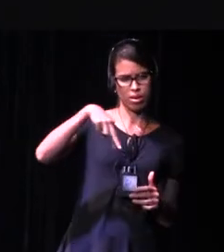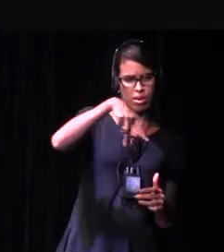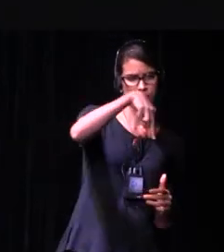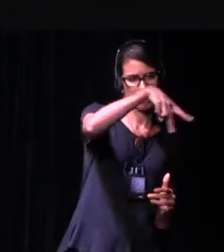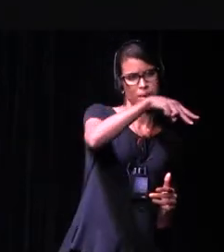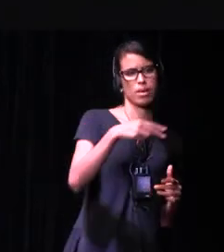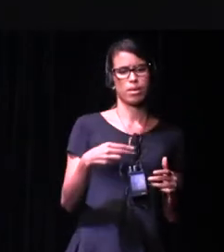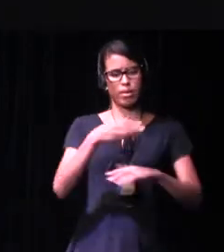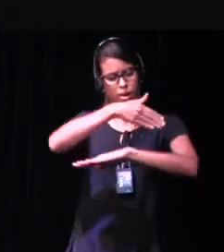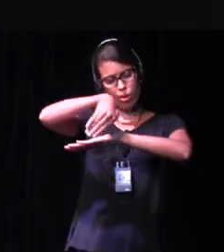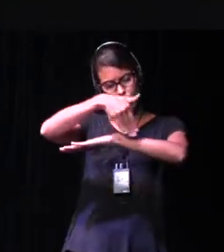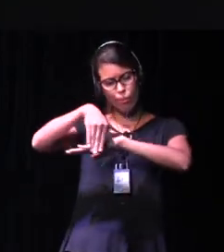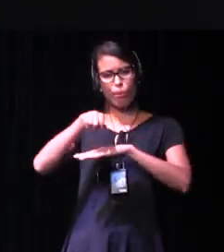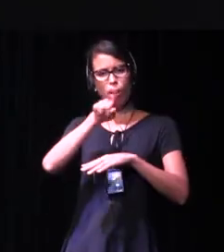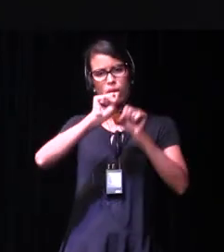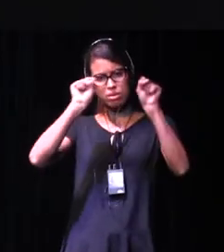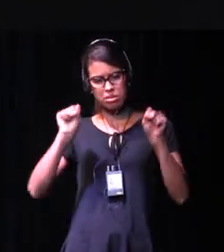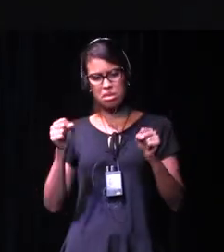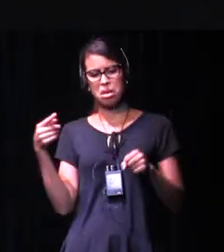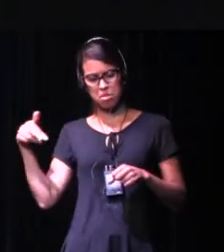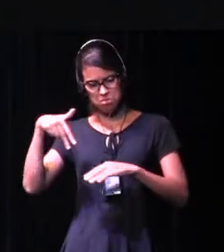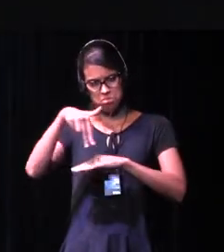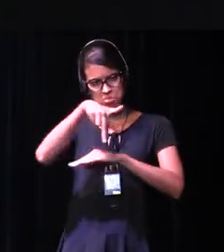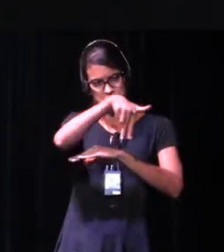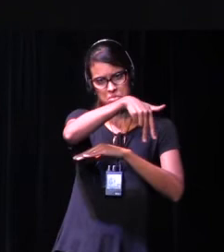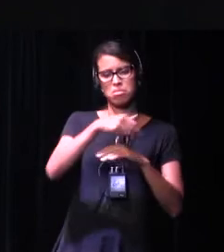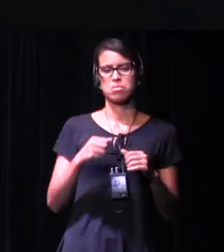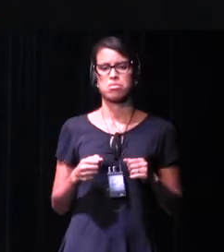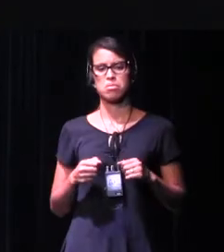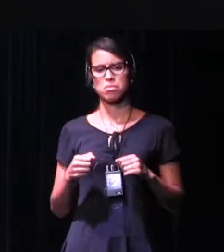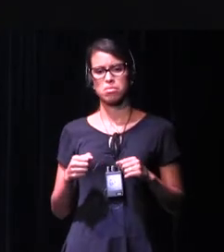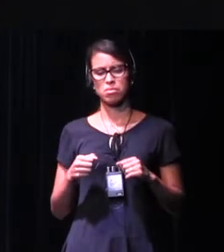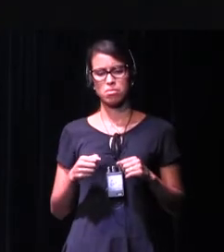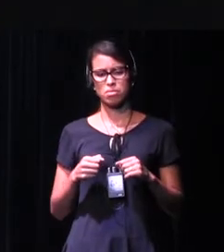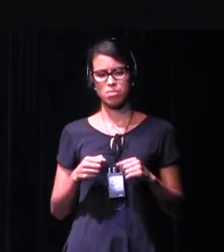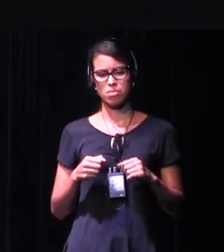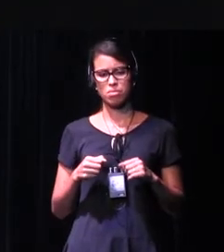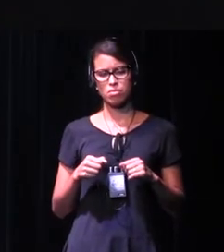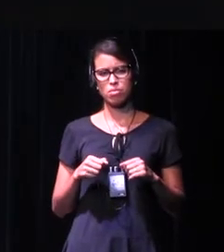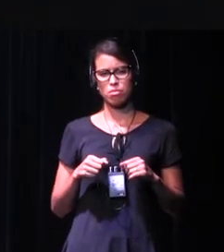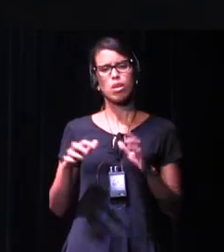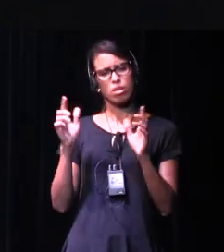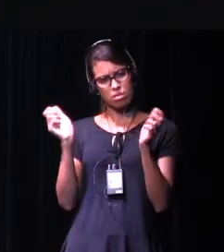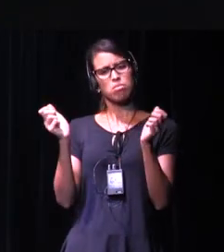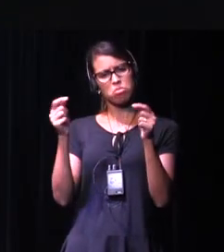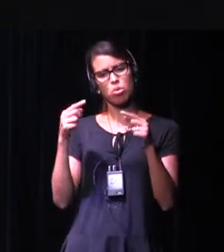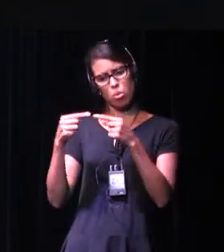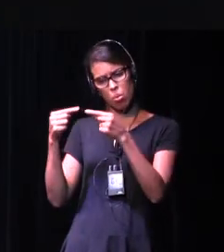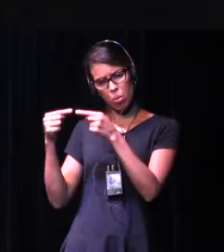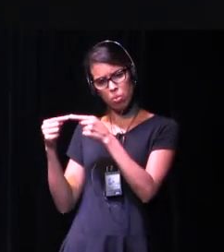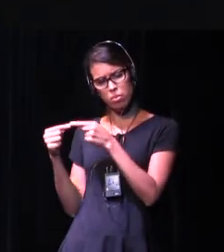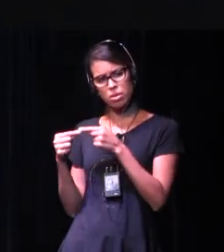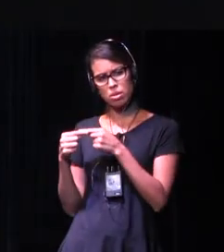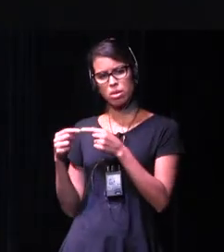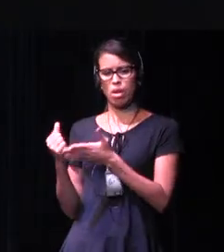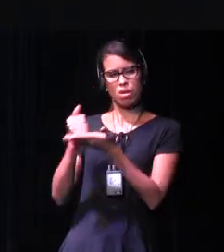vão e esses sistemas de mães que ficam de acordo para levar uns ou outros